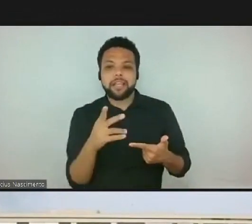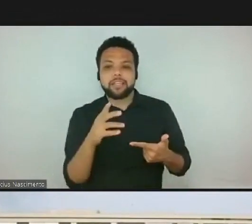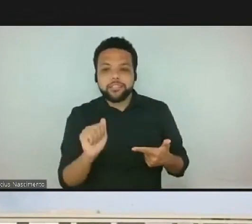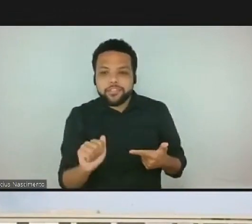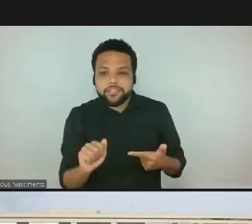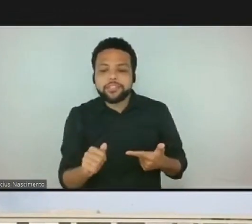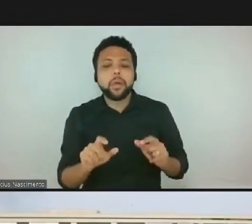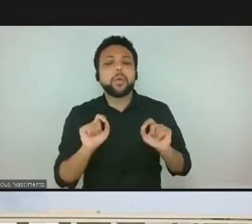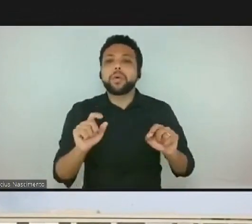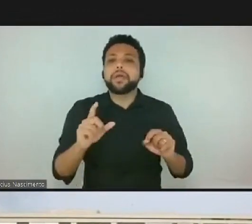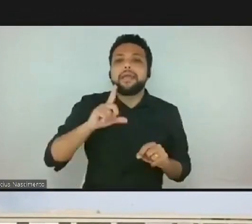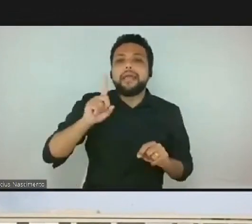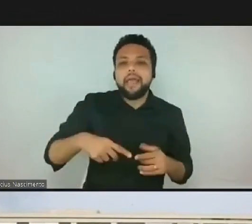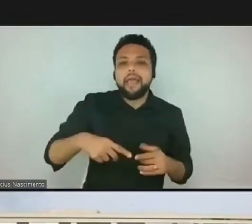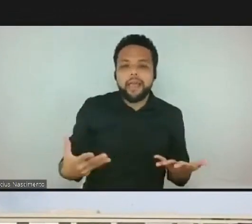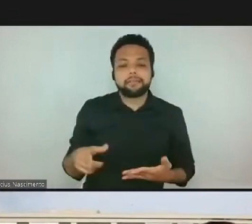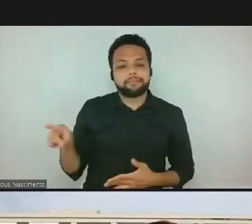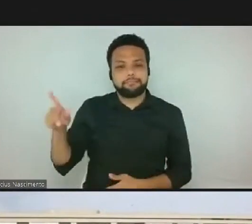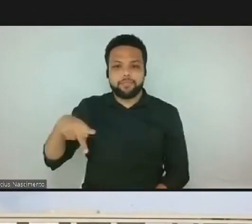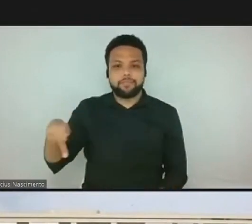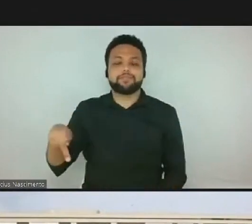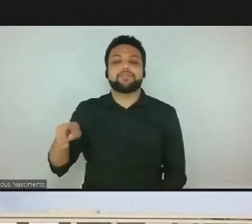a professora,